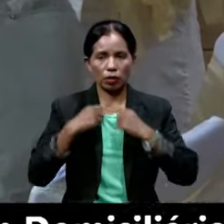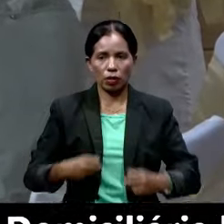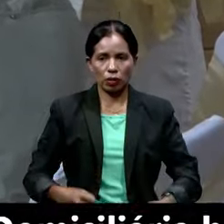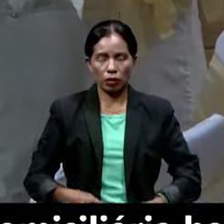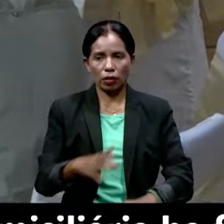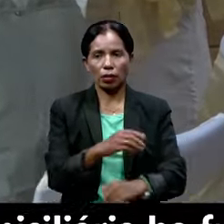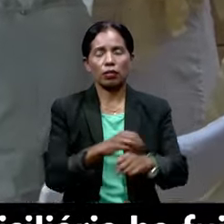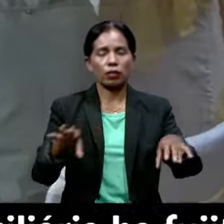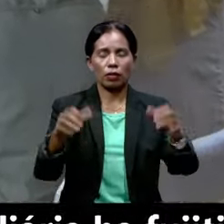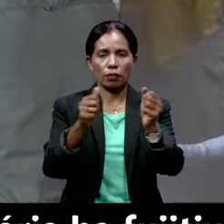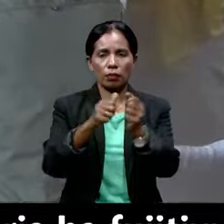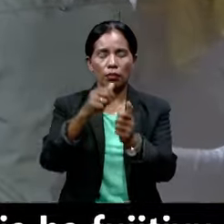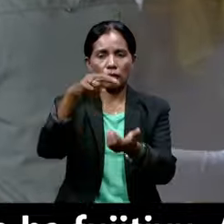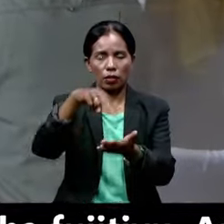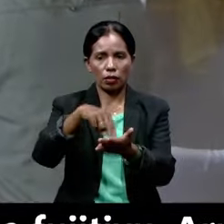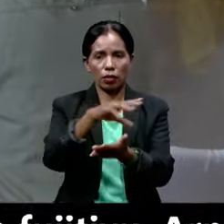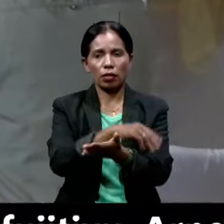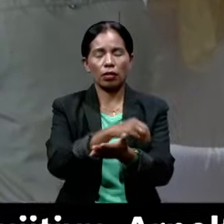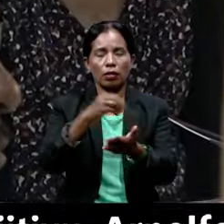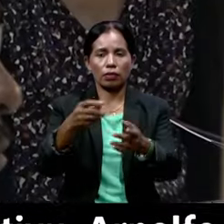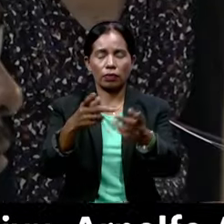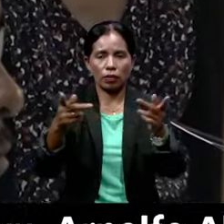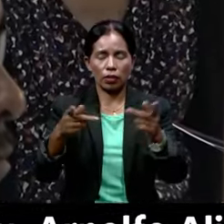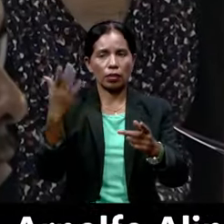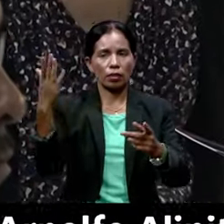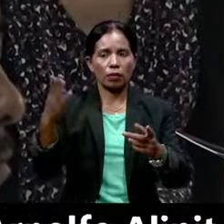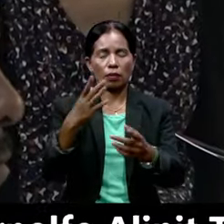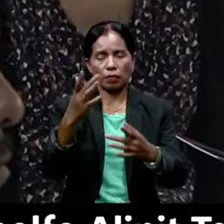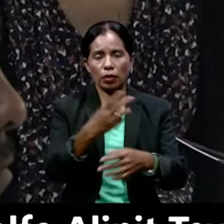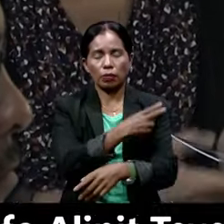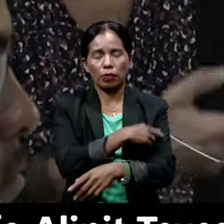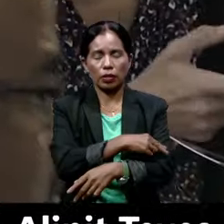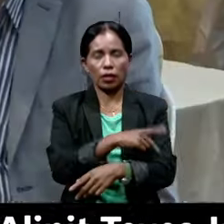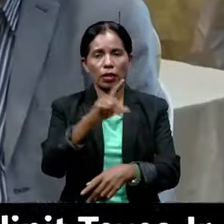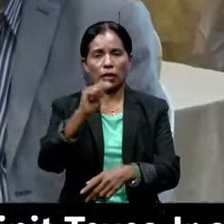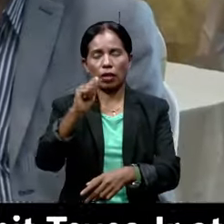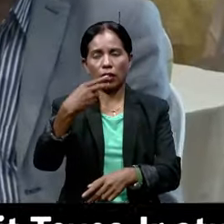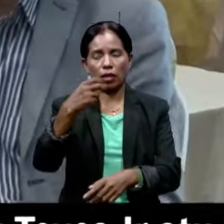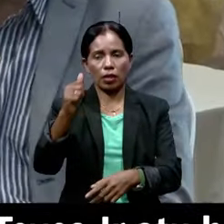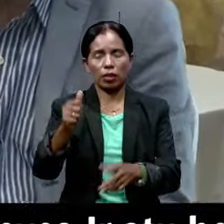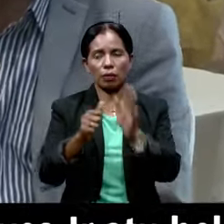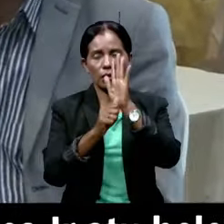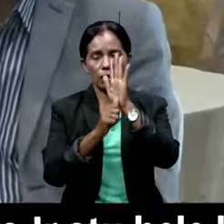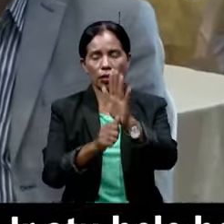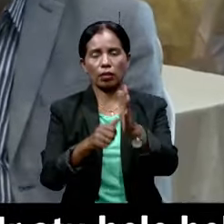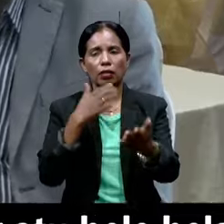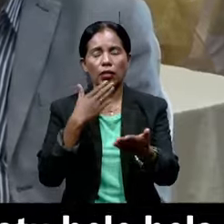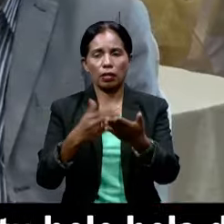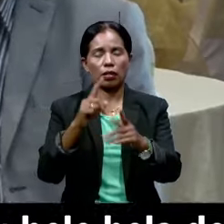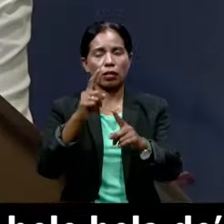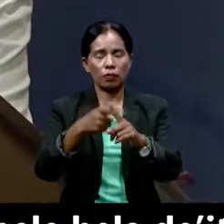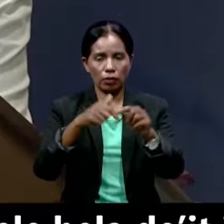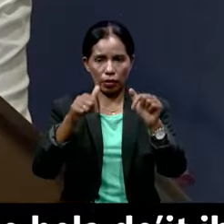toma conta do estabelecimento Centro Cardíaco e Alahane, a tua apresenta o progresso e a Fulané. O